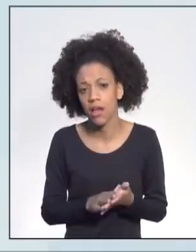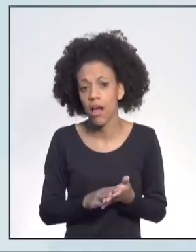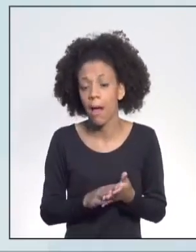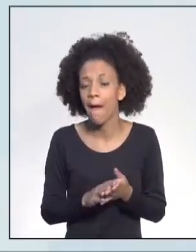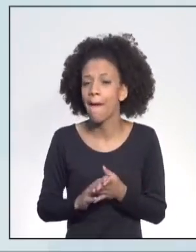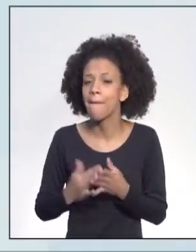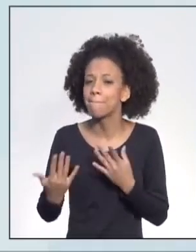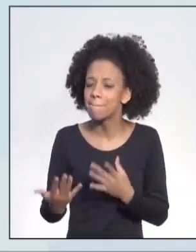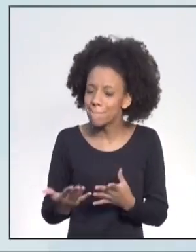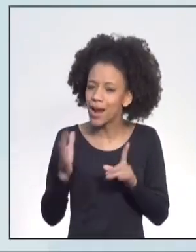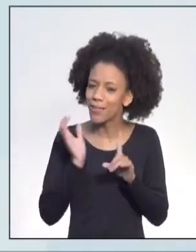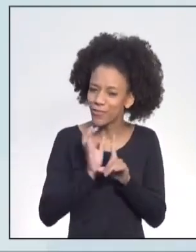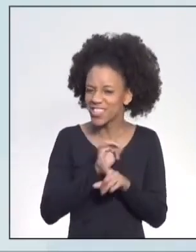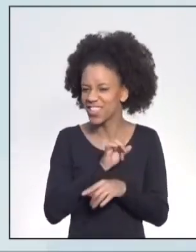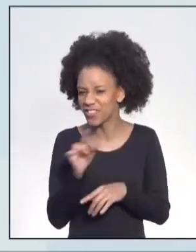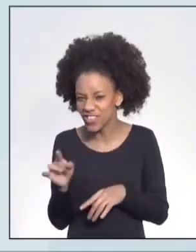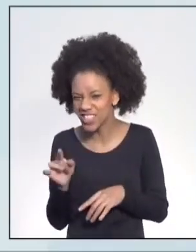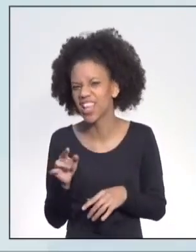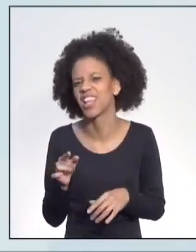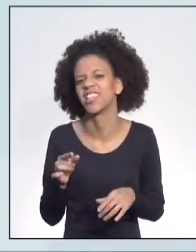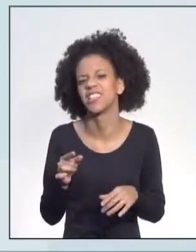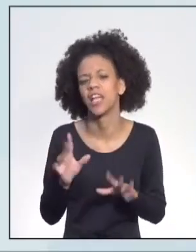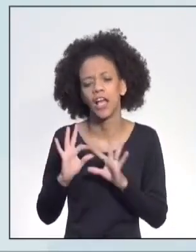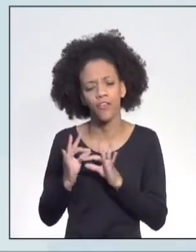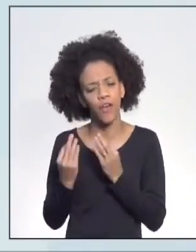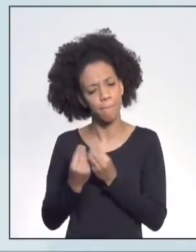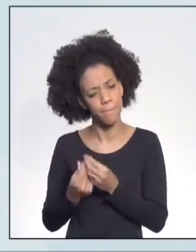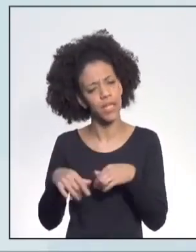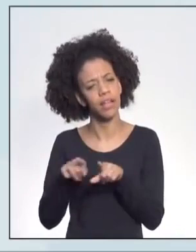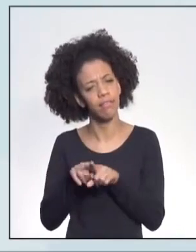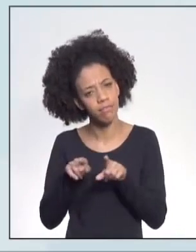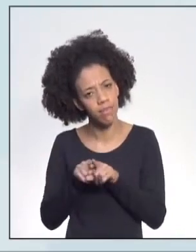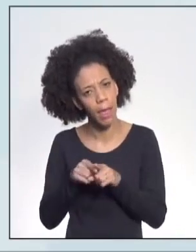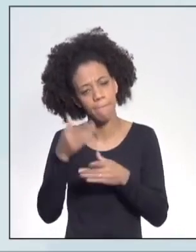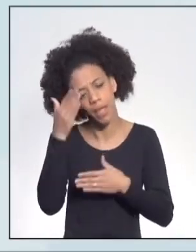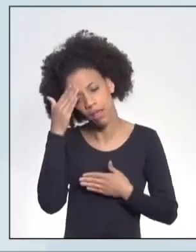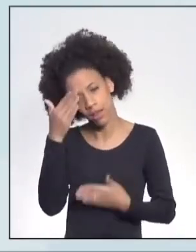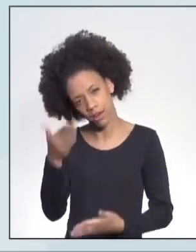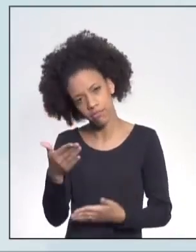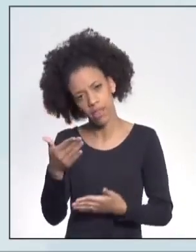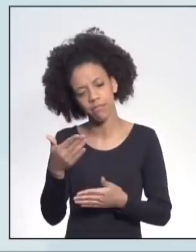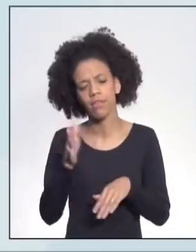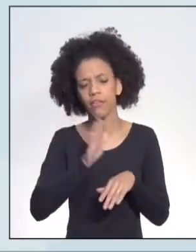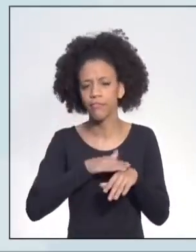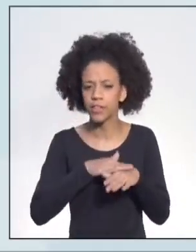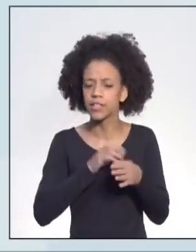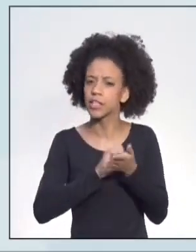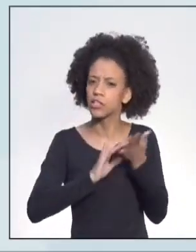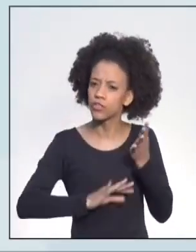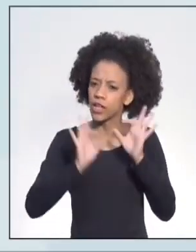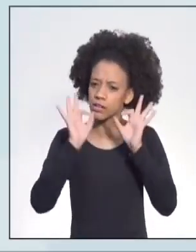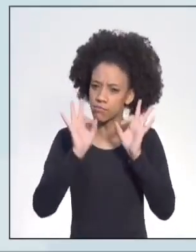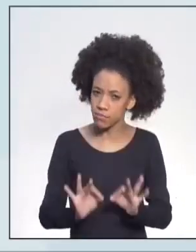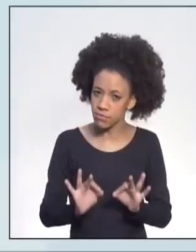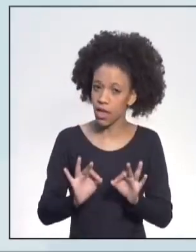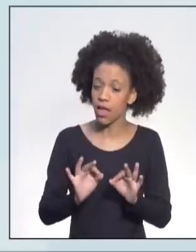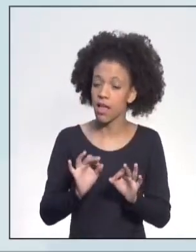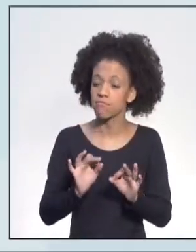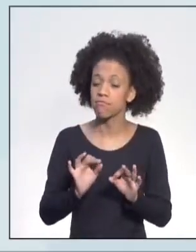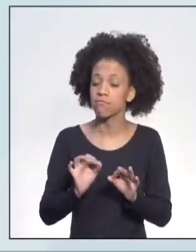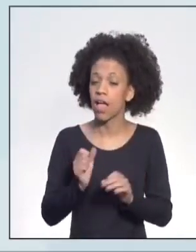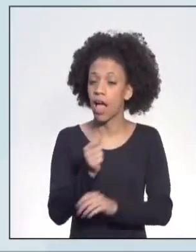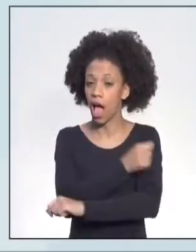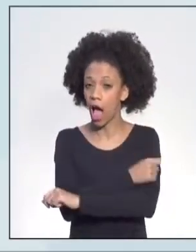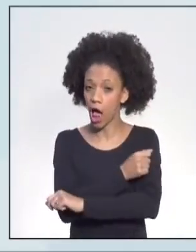todos os alunos e todos os responsáveis que estão em casa, fazendo as atividades corretamente, que são alunos protagonistas,